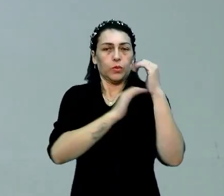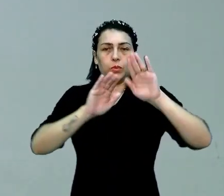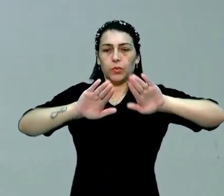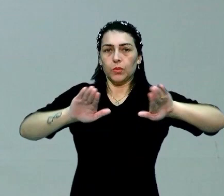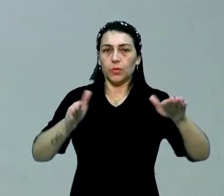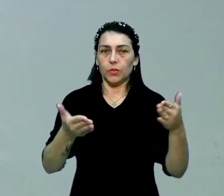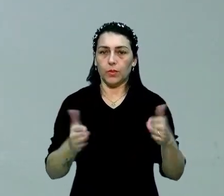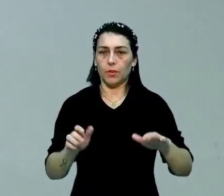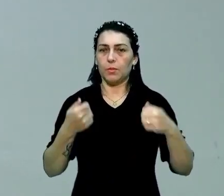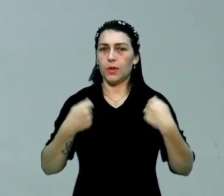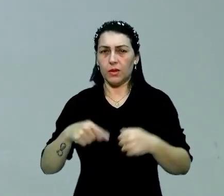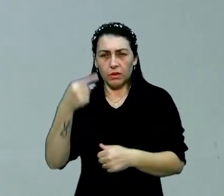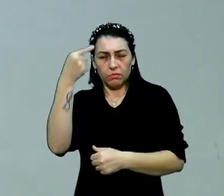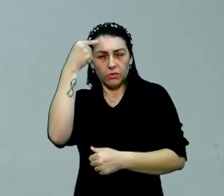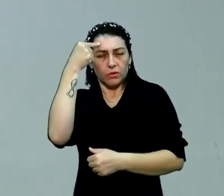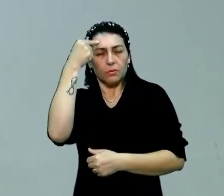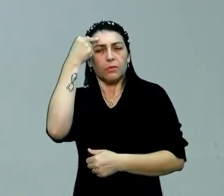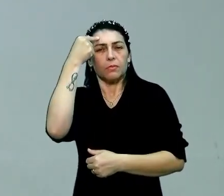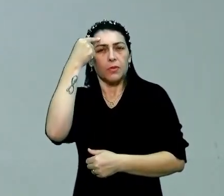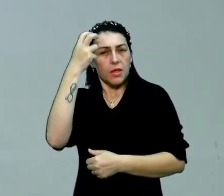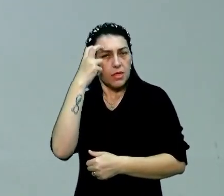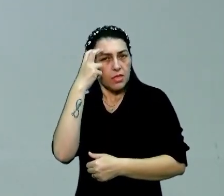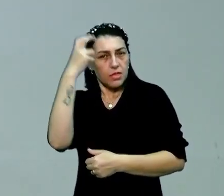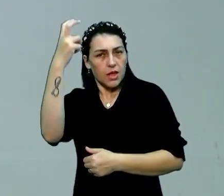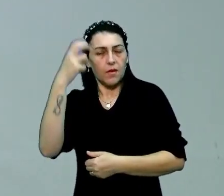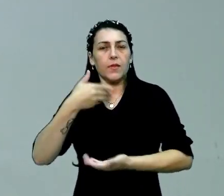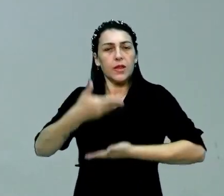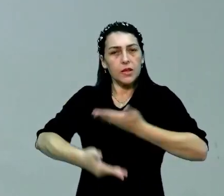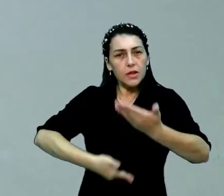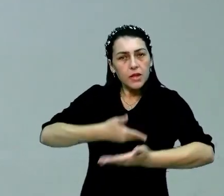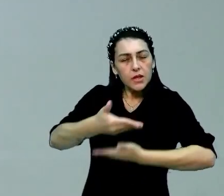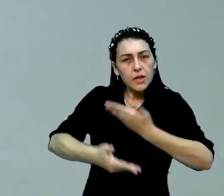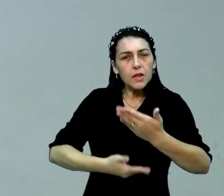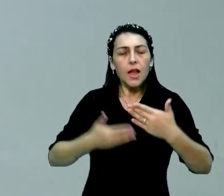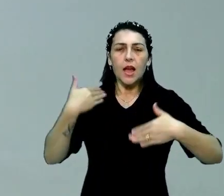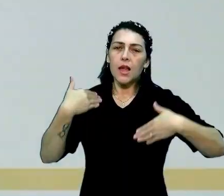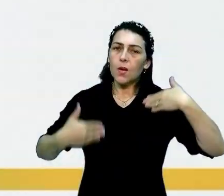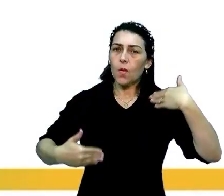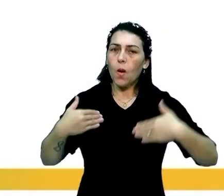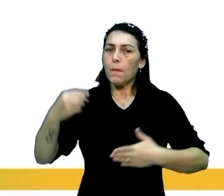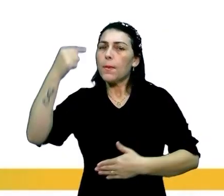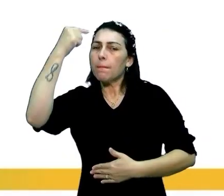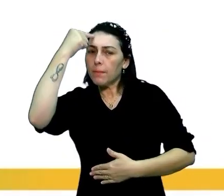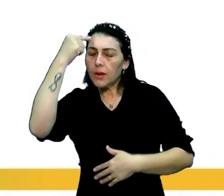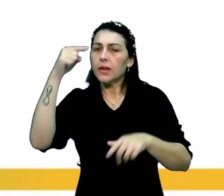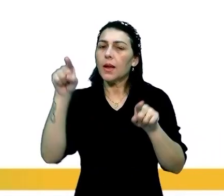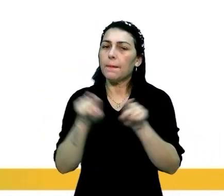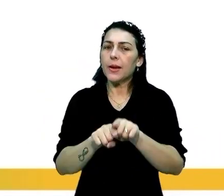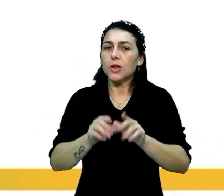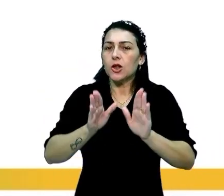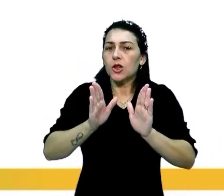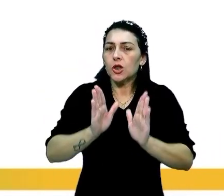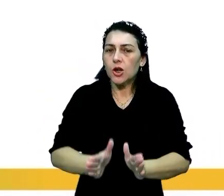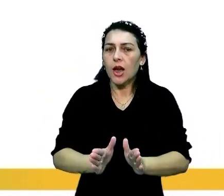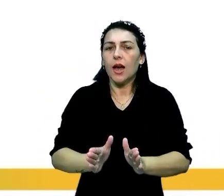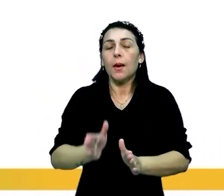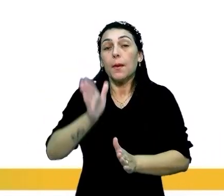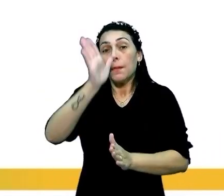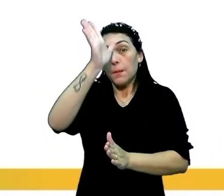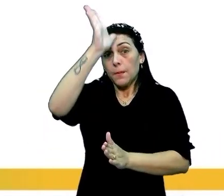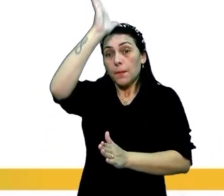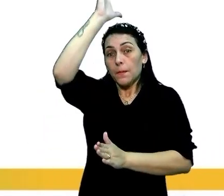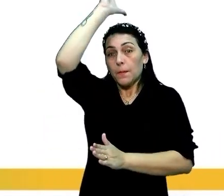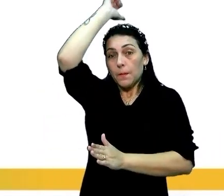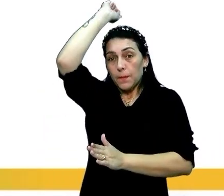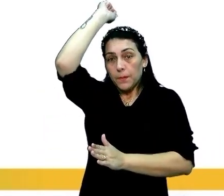que ser muita cuca no lance. Então a gente fazia essa relação entre corpo e mente. Já para os romanos, era